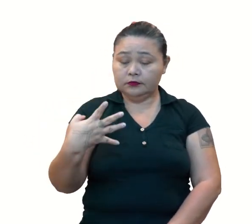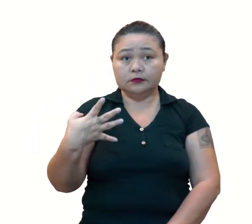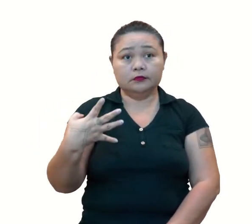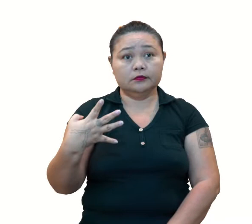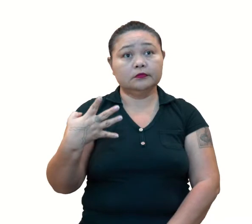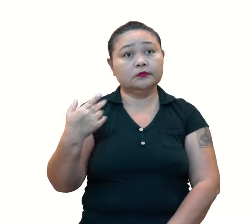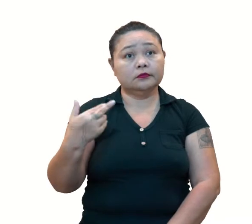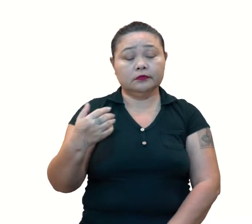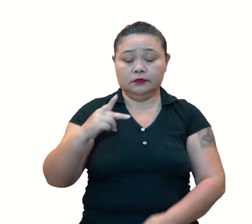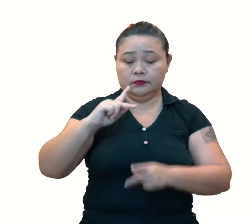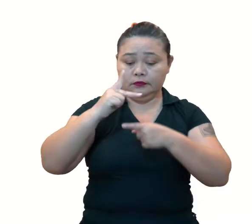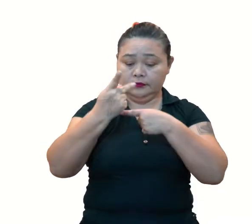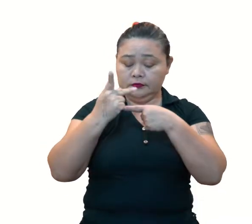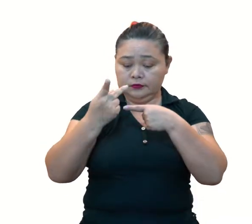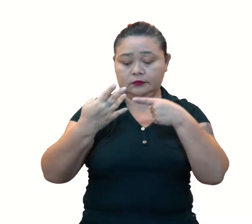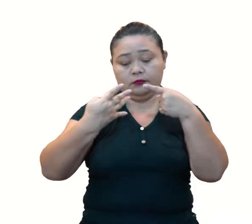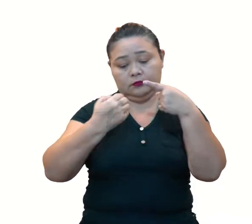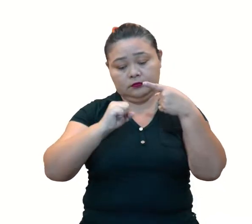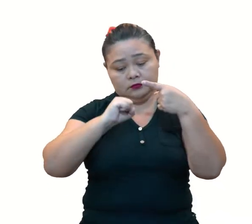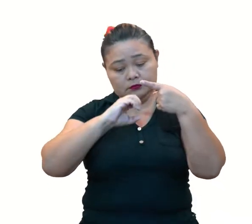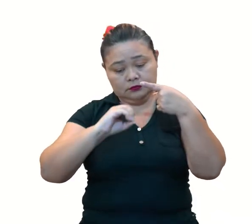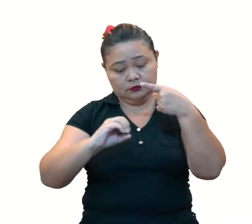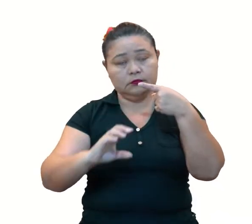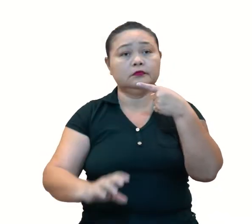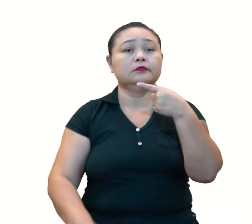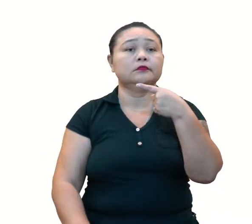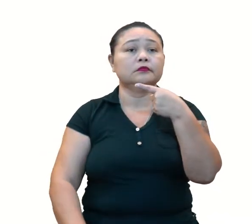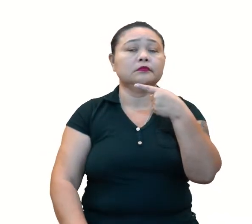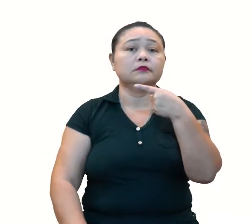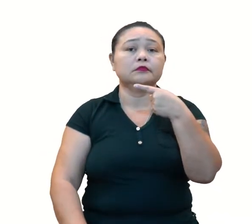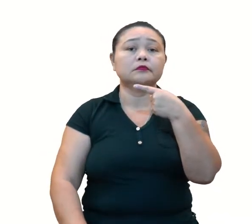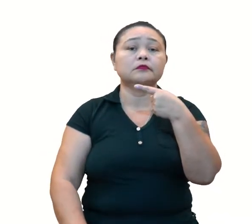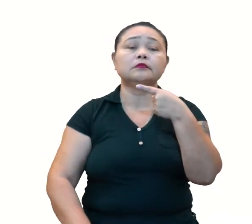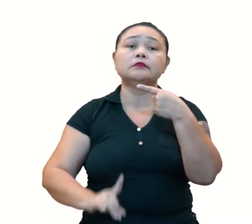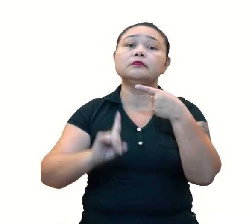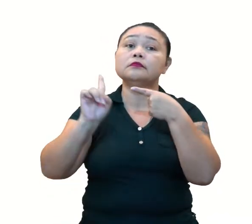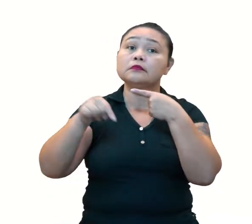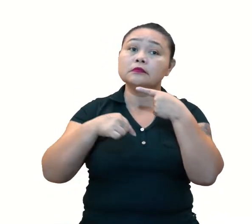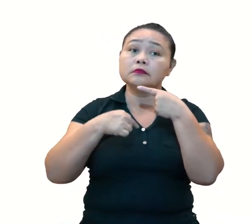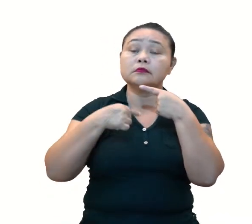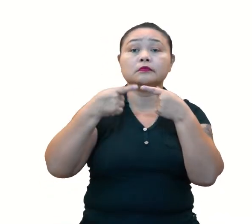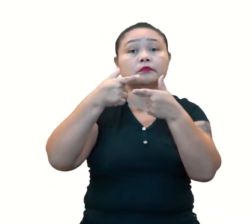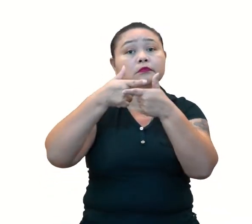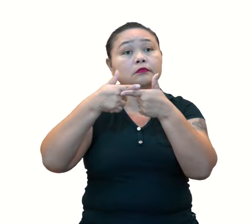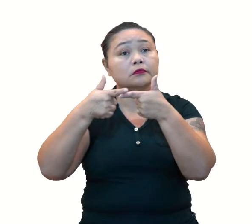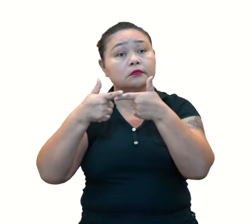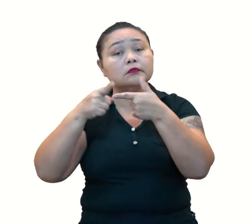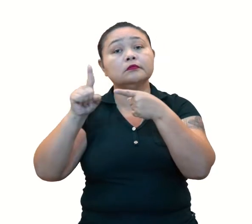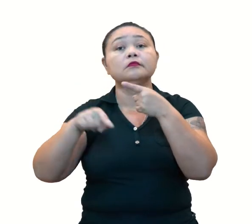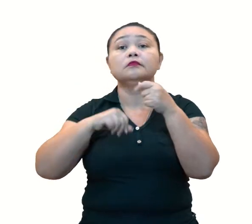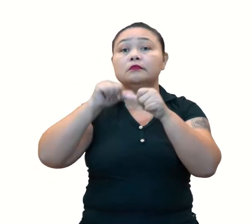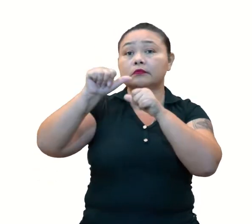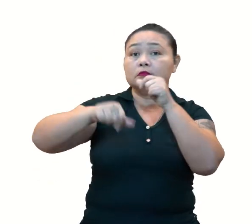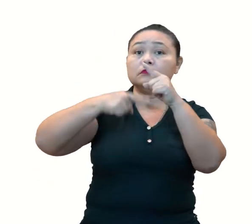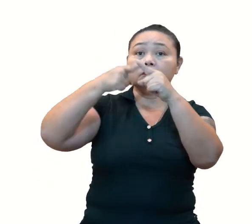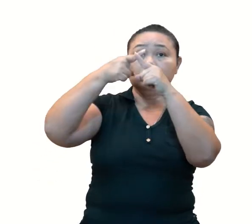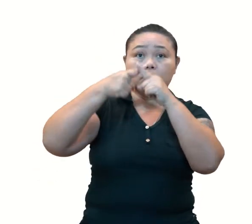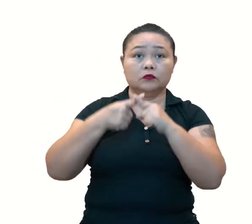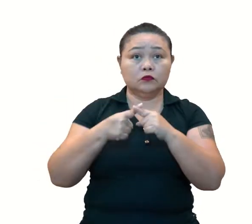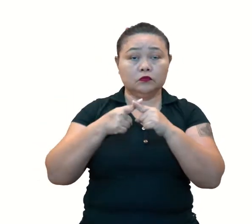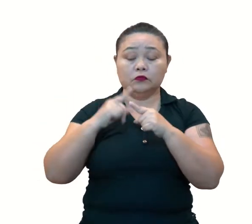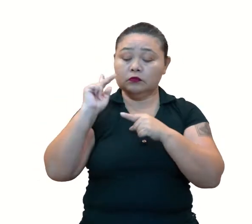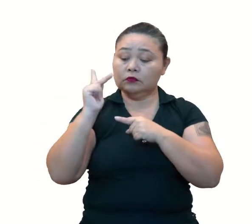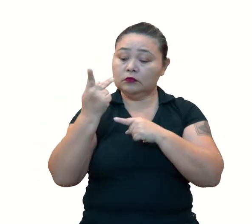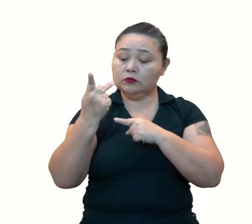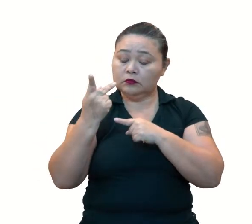0,84. Vai ser igual à altura do prédio sobre 80. Tá dividindo, vai passar? Multiplicando. Então, a altura do